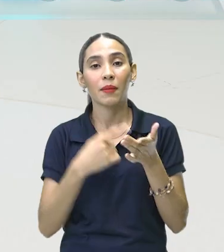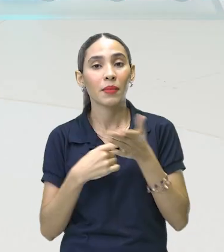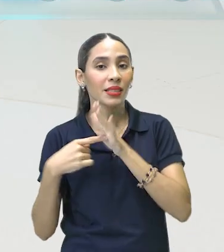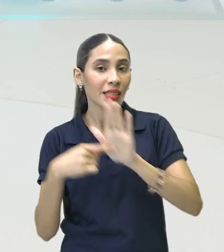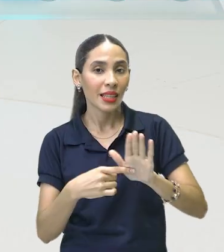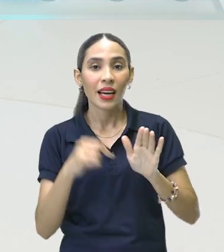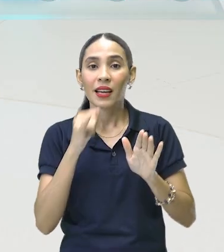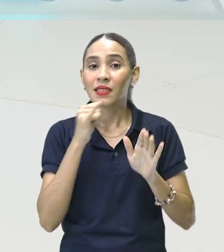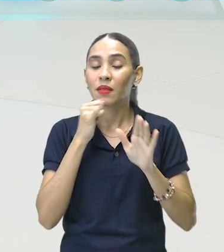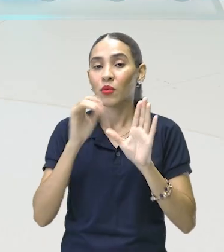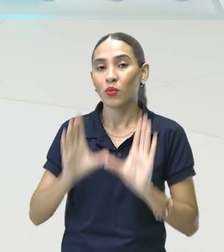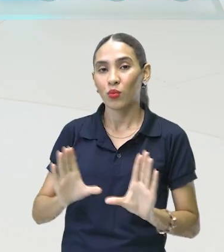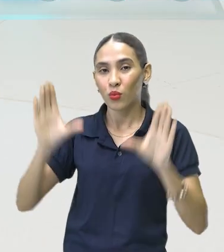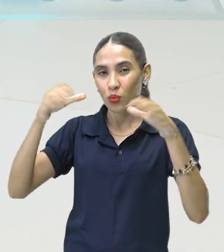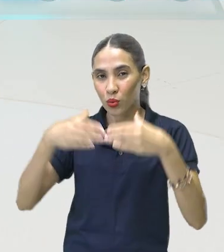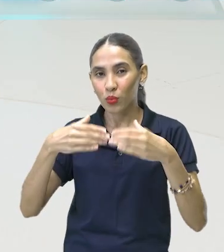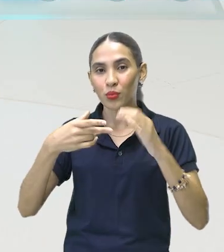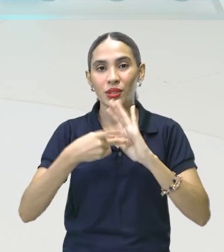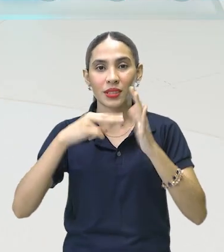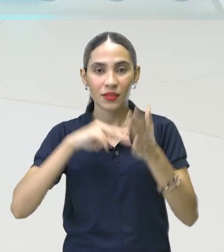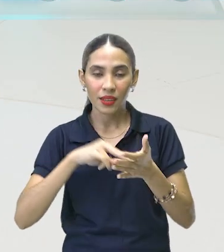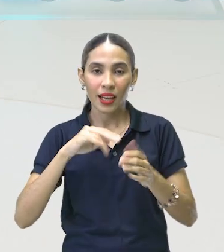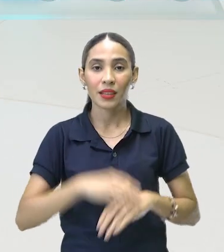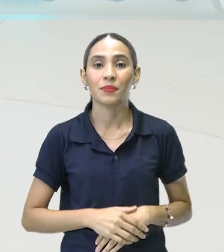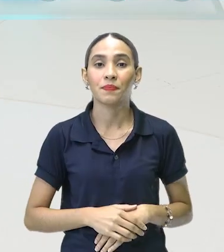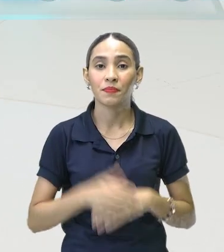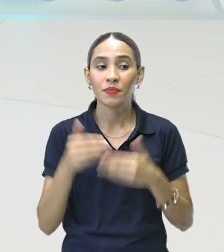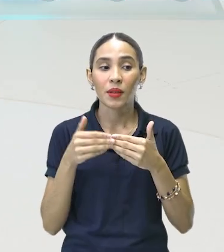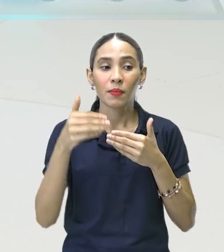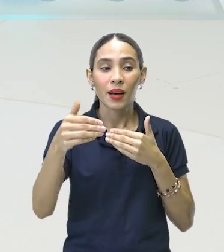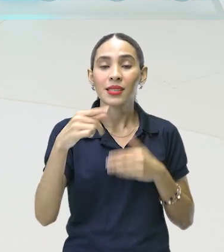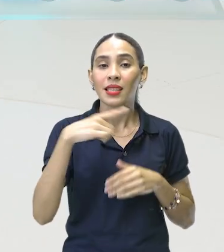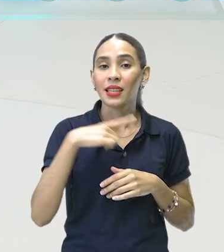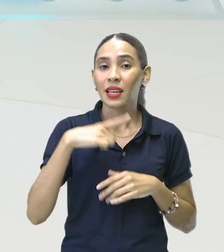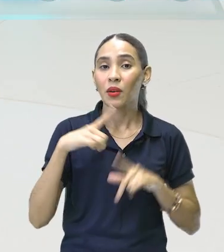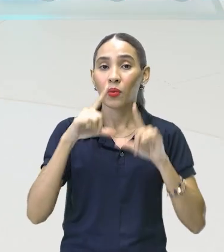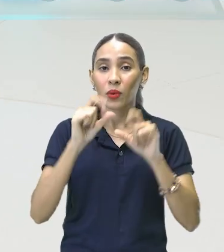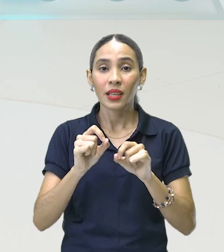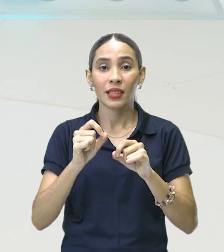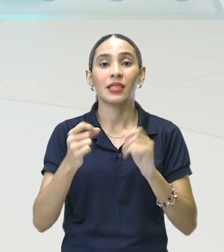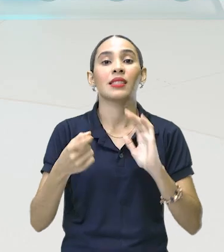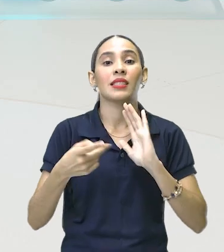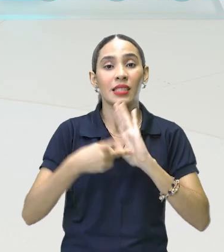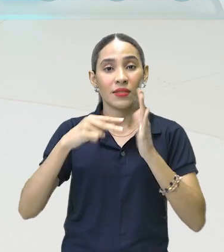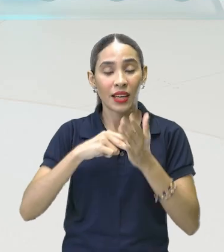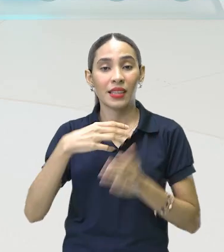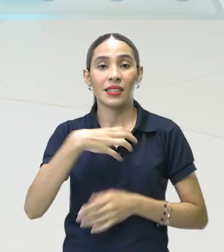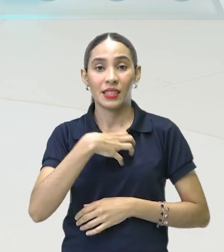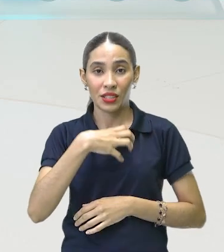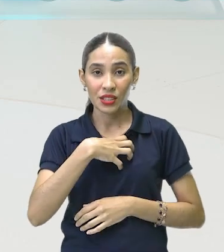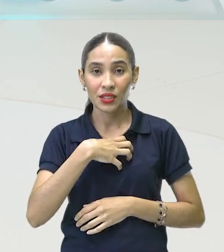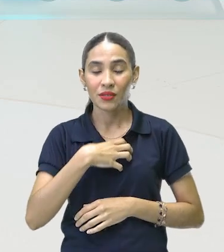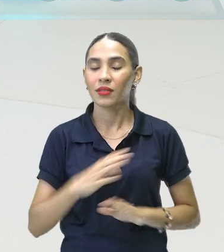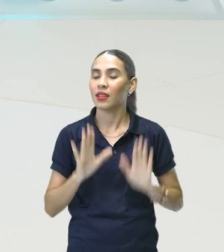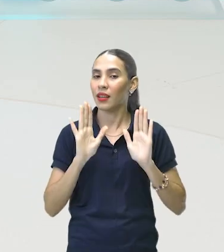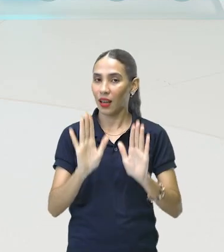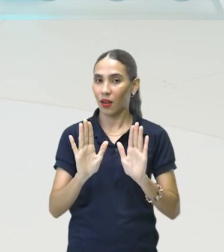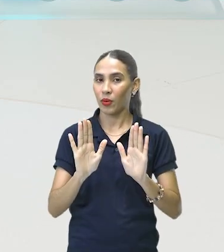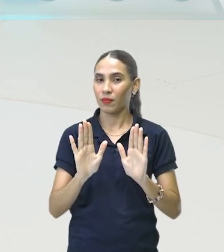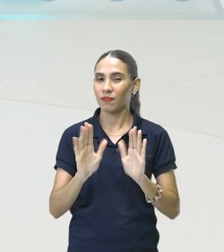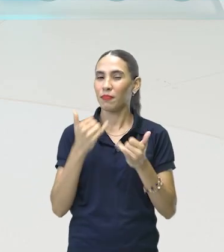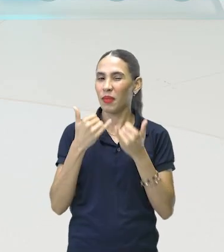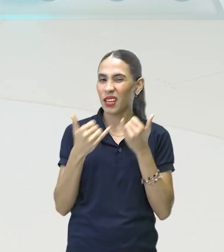gente chama de conjunto de significados. E isso passa a ter sentido.